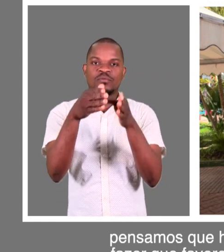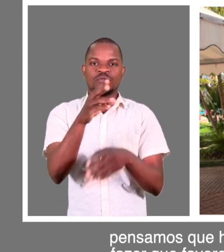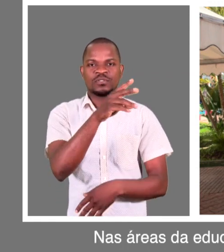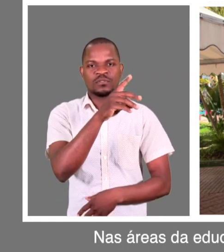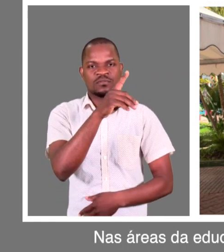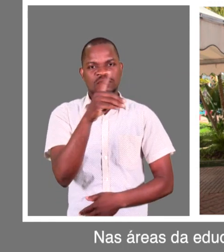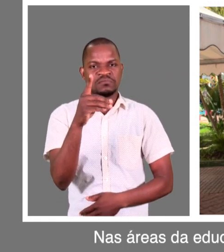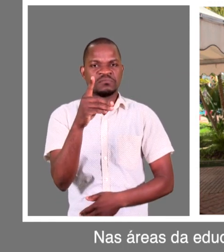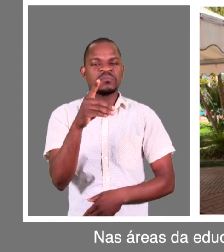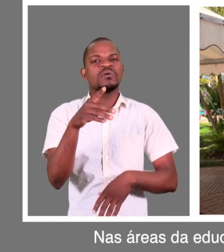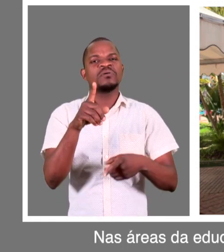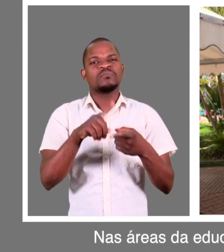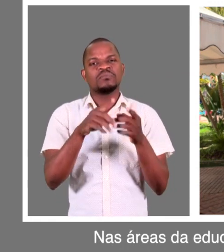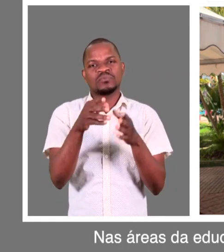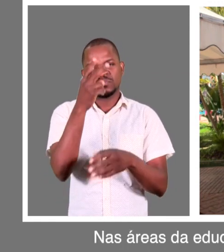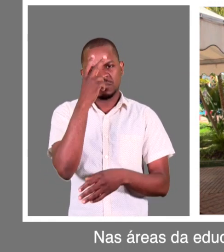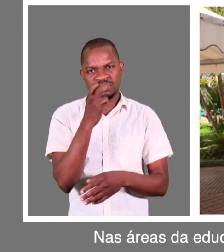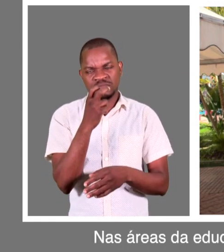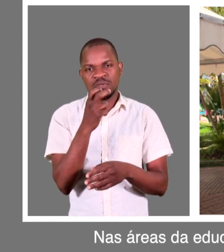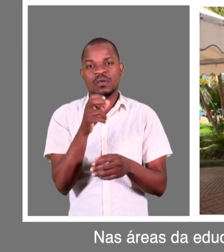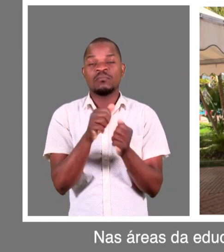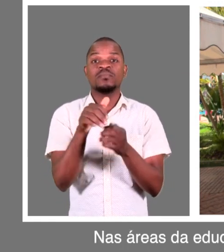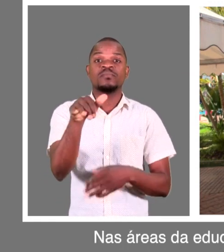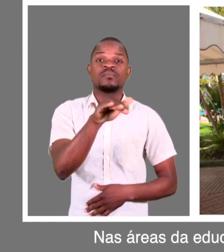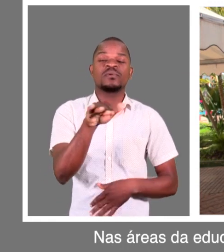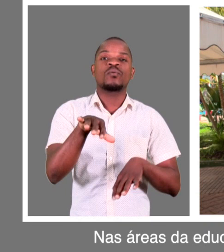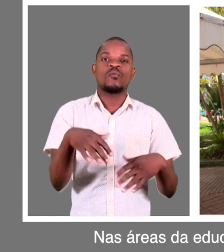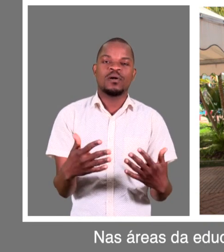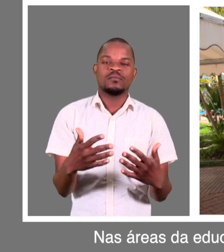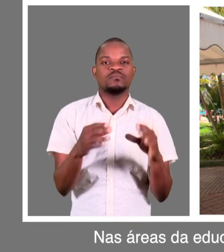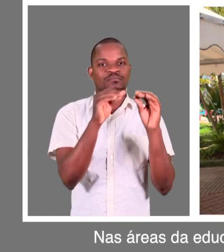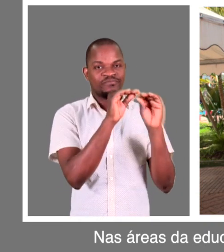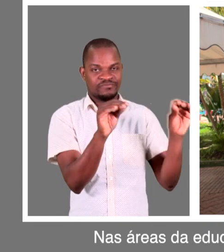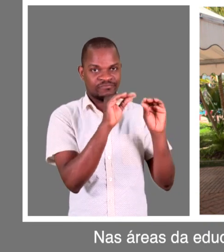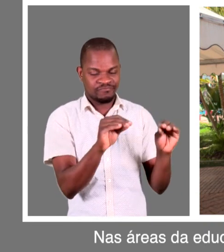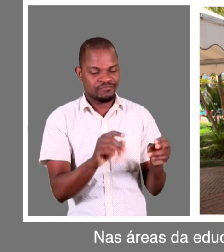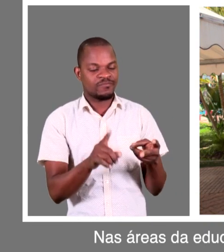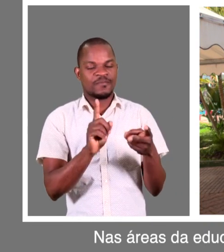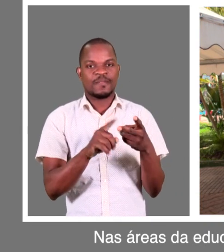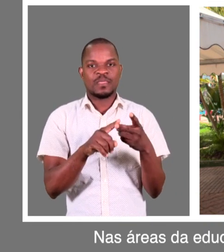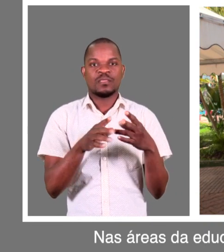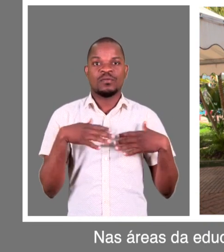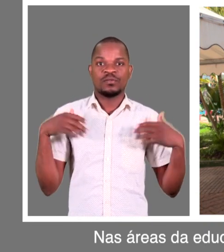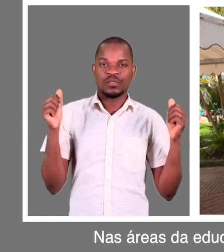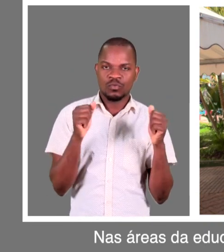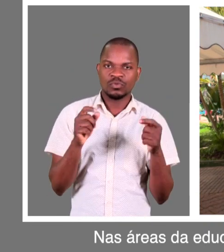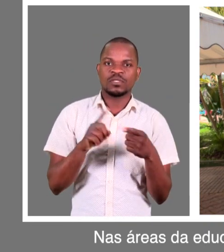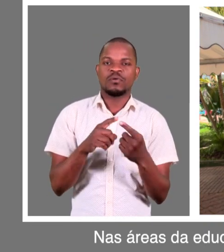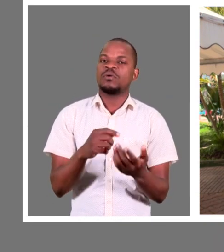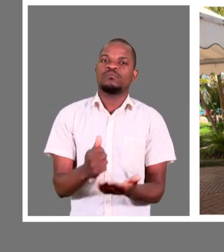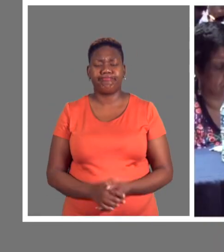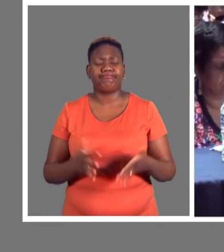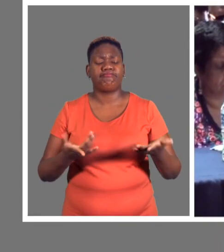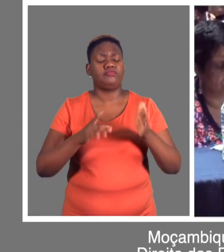visual na área da educação, na área da saúde, na área do fortalecimento